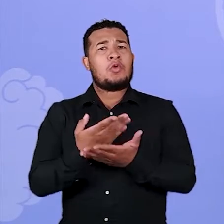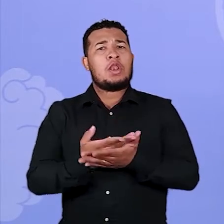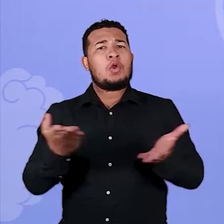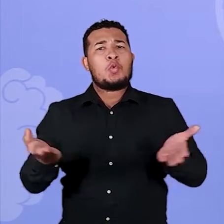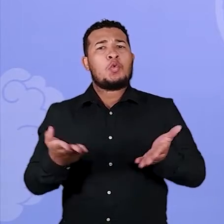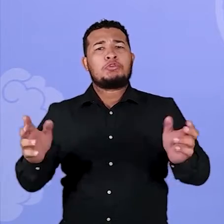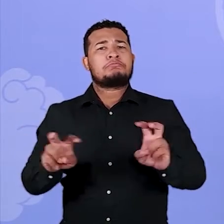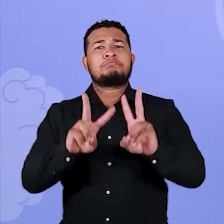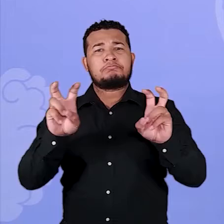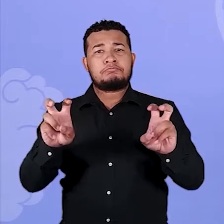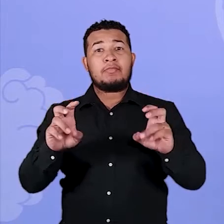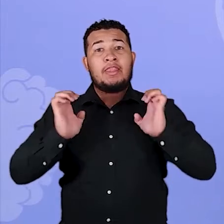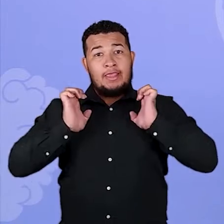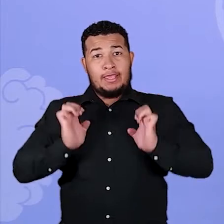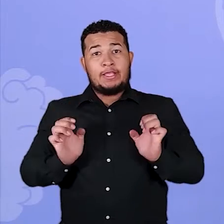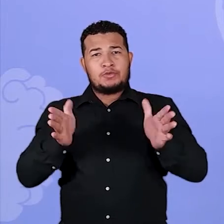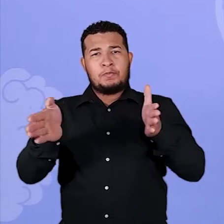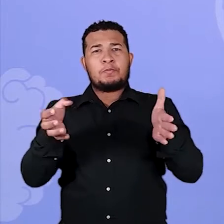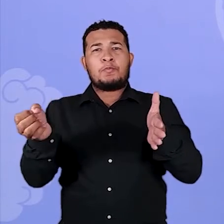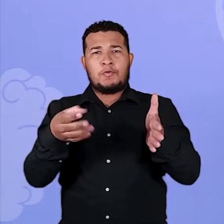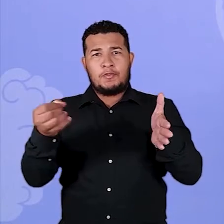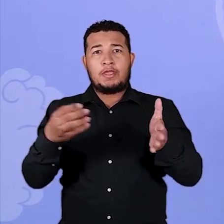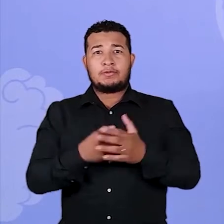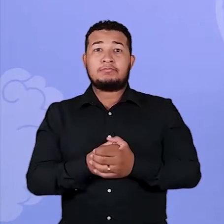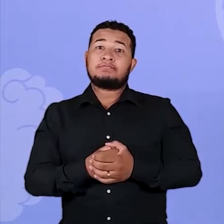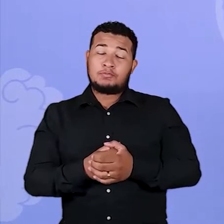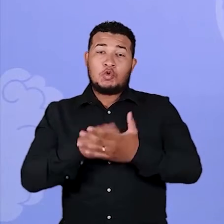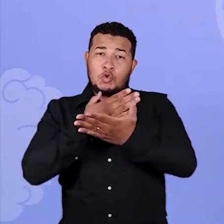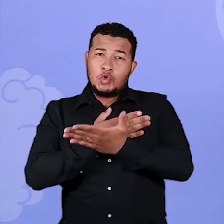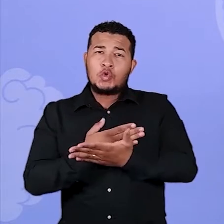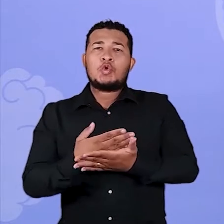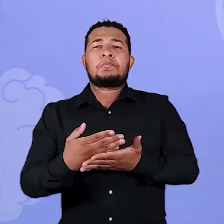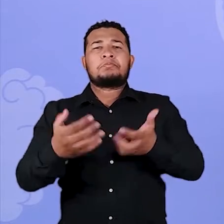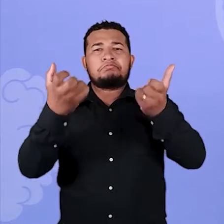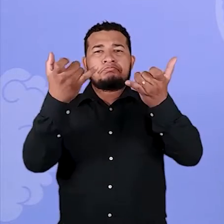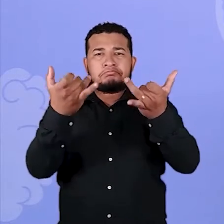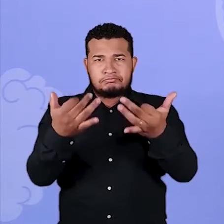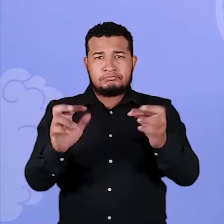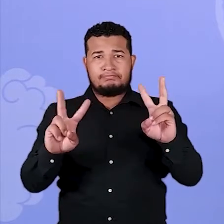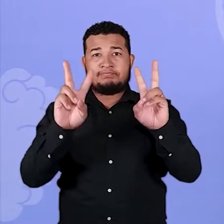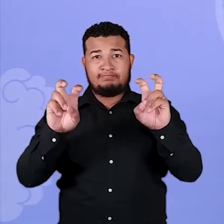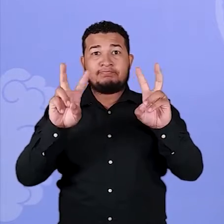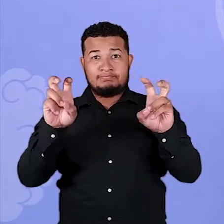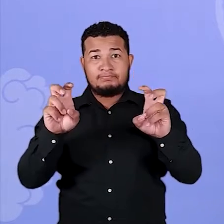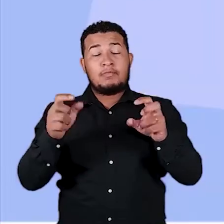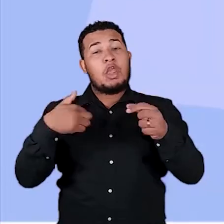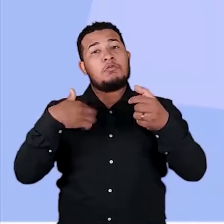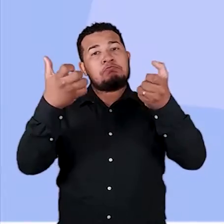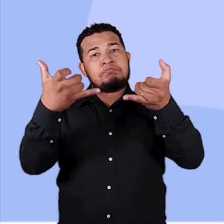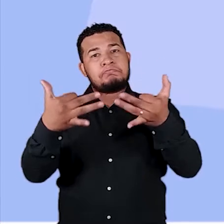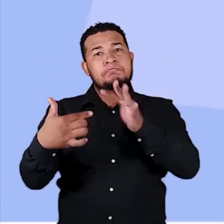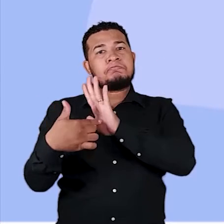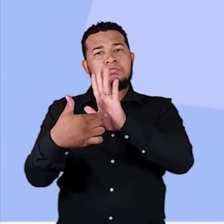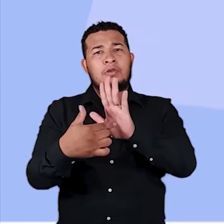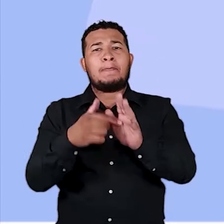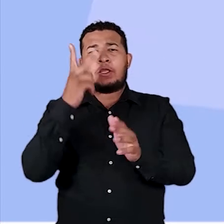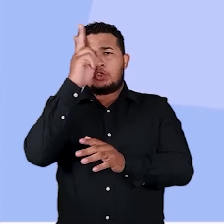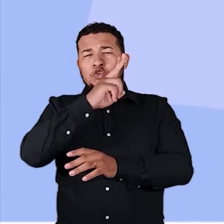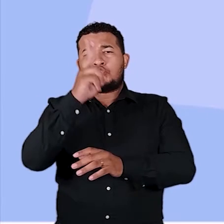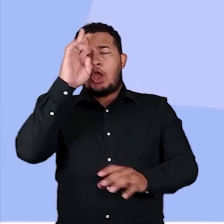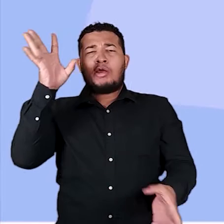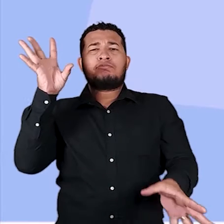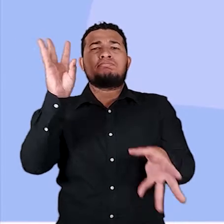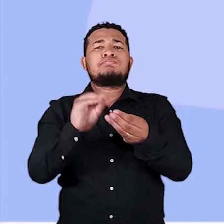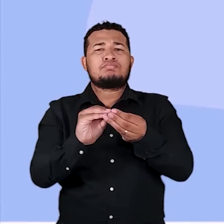hoje, gente, é sobre ética moderna. E para introduzir e apresentar esse assunto, eu quero contar para vocês, olha lá no slide, uma